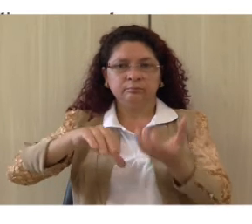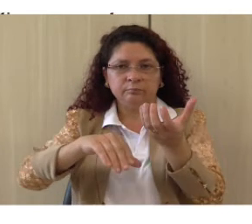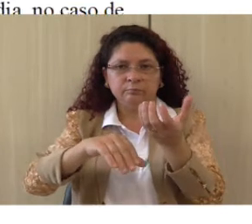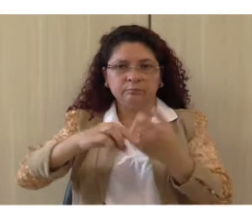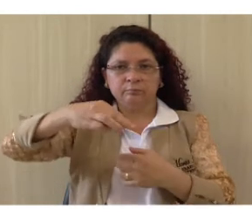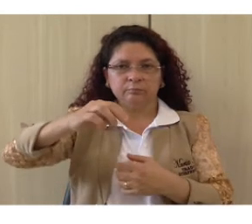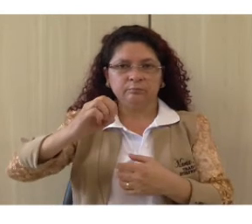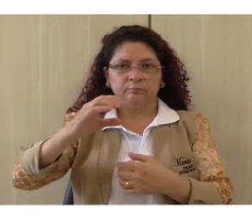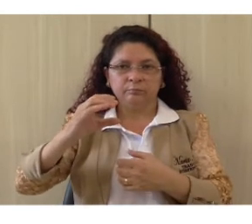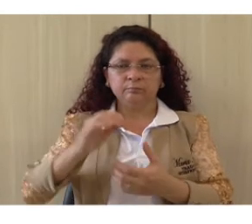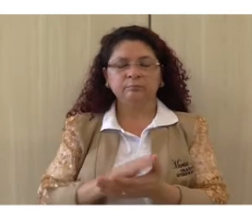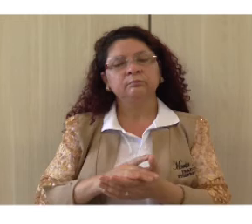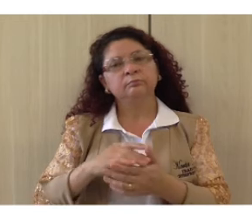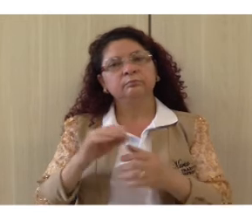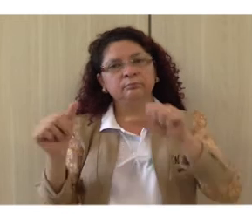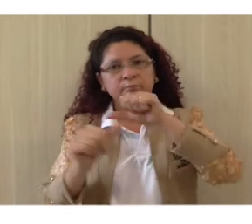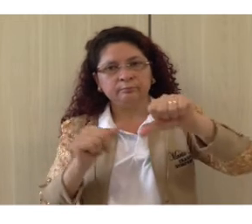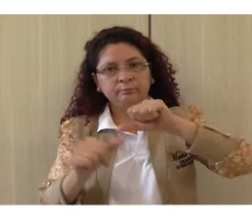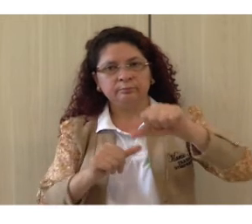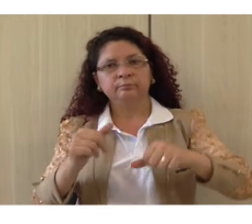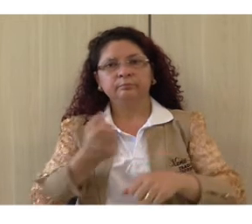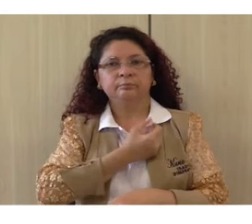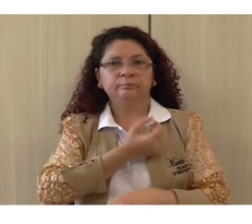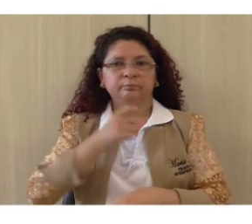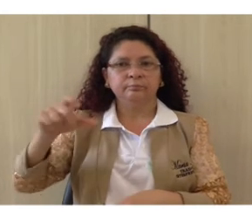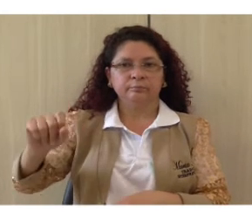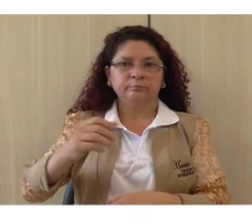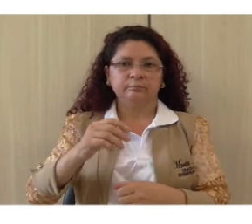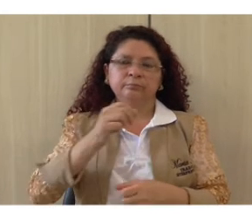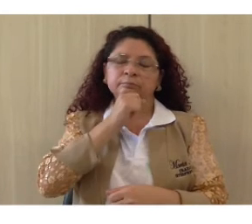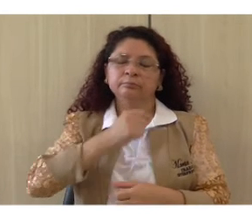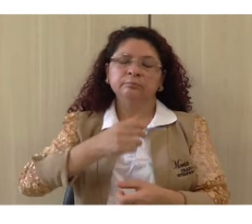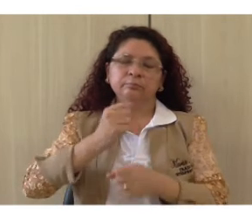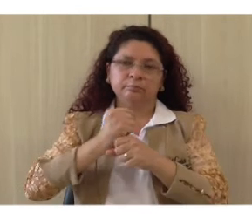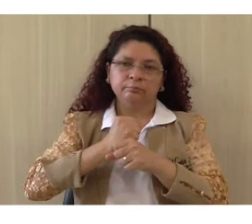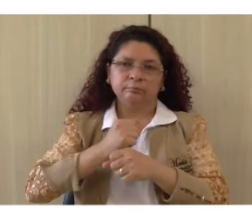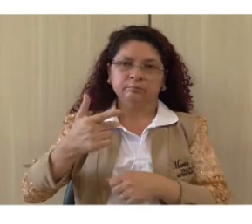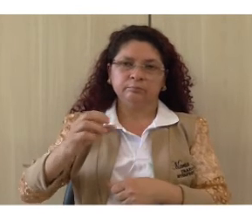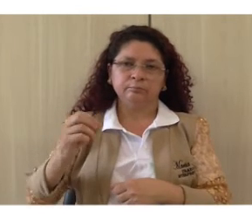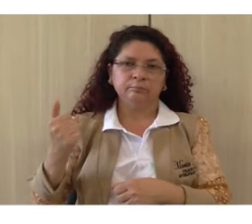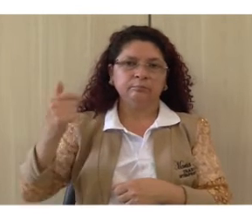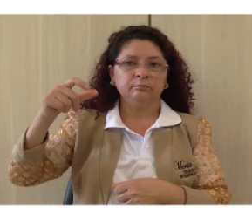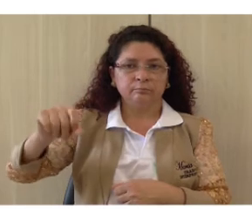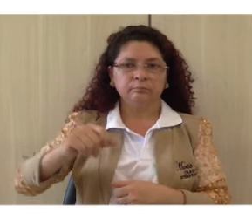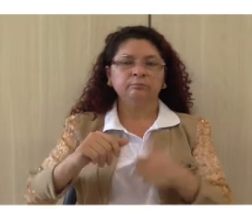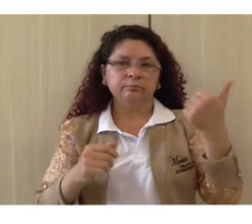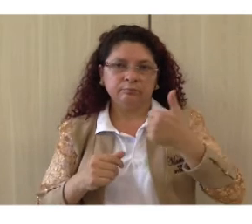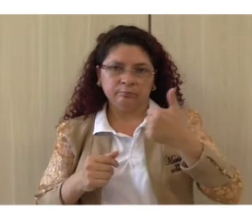Educação, alterado pela Portaria Normativa número 9 de 2017, conforme descrito abaixo.